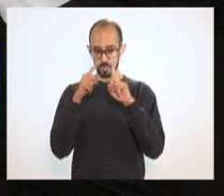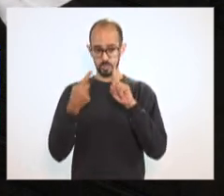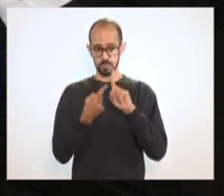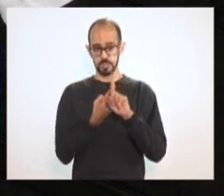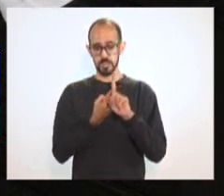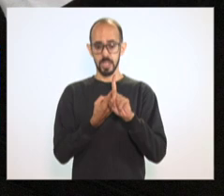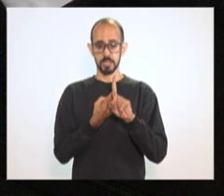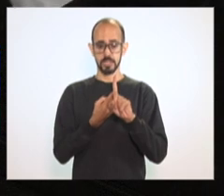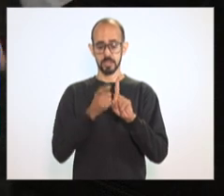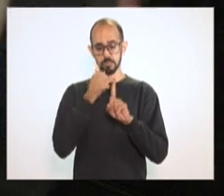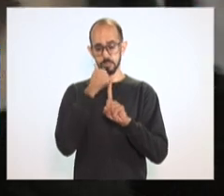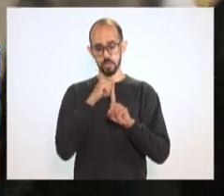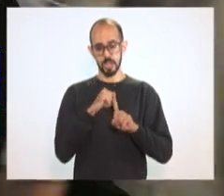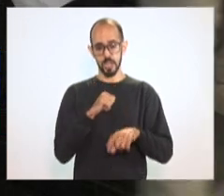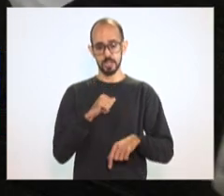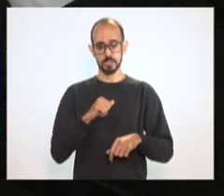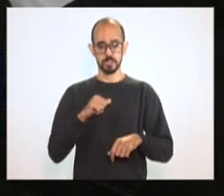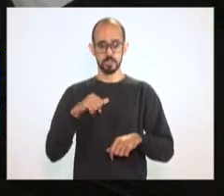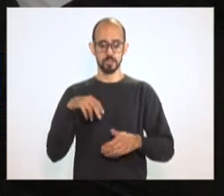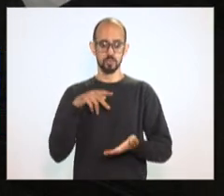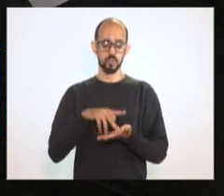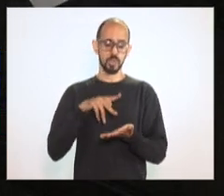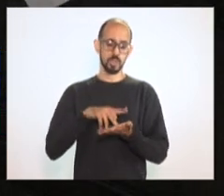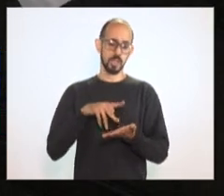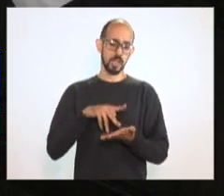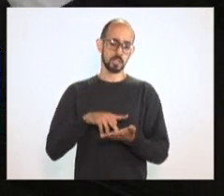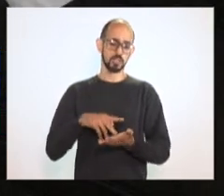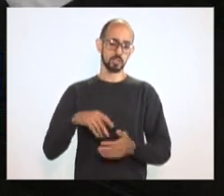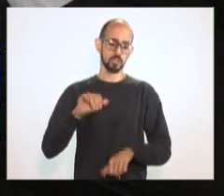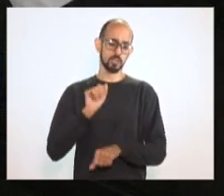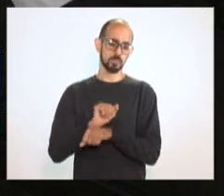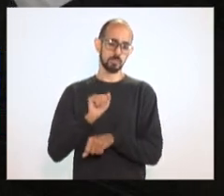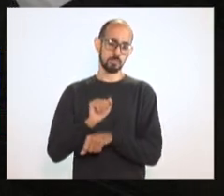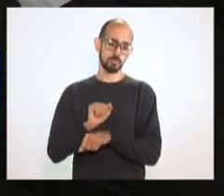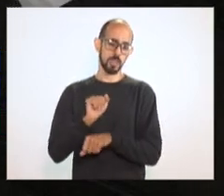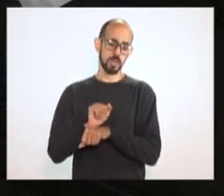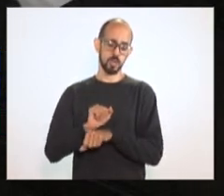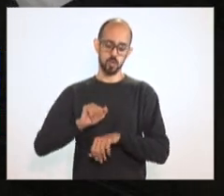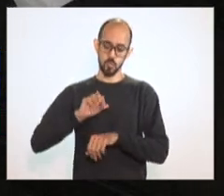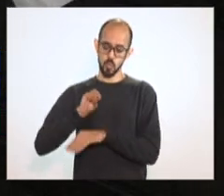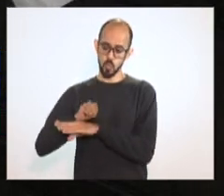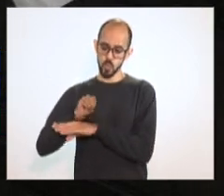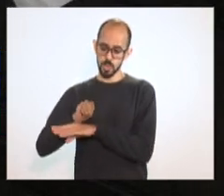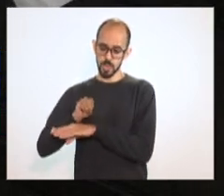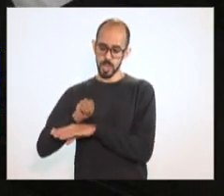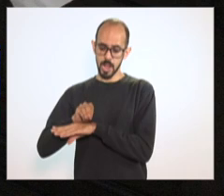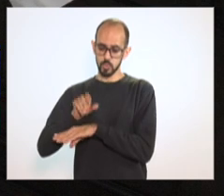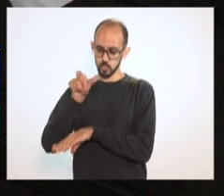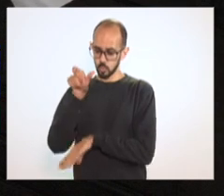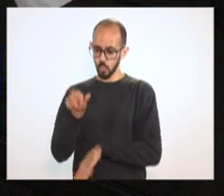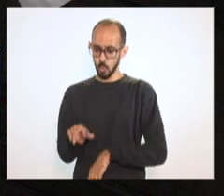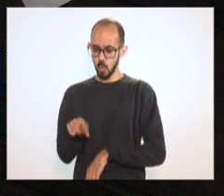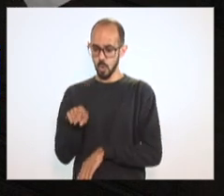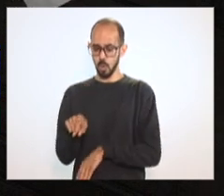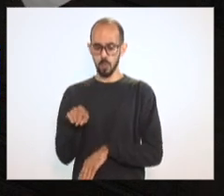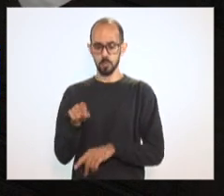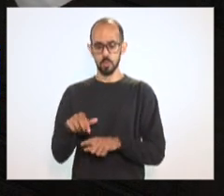em mulheres que efetivamente estavam esperando ali um cuidado maior sobre o seu corpo sobre a sua